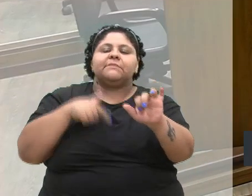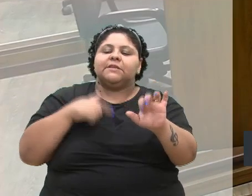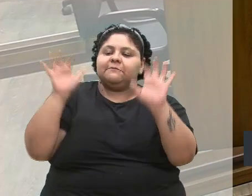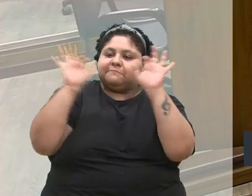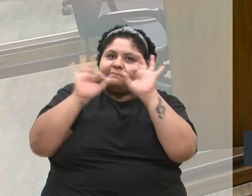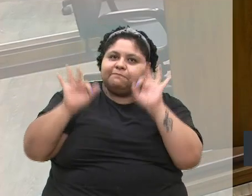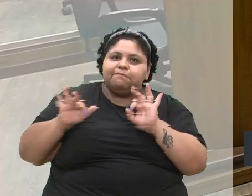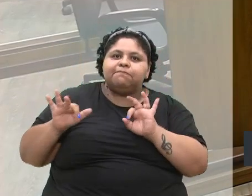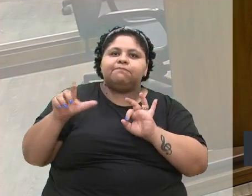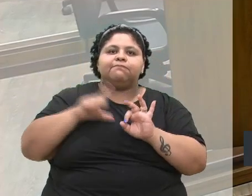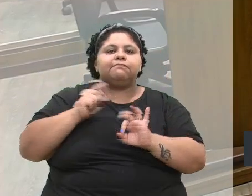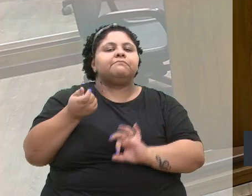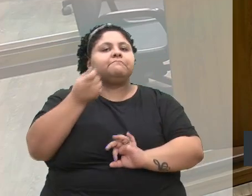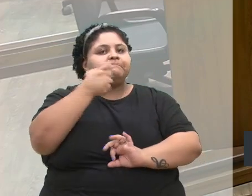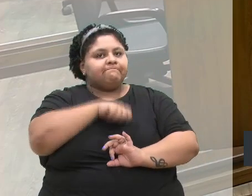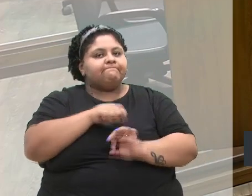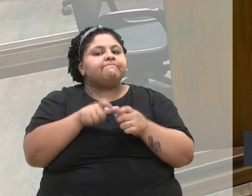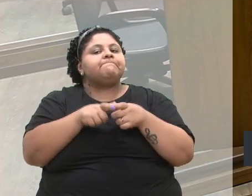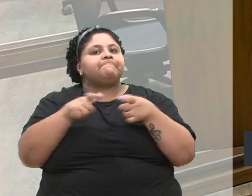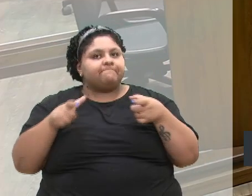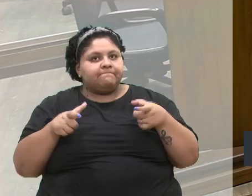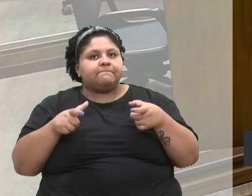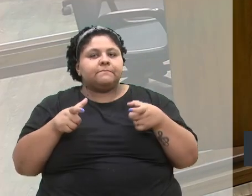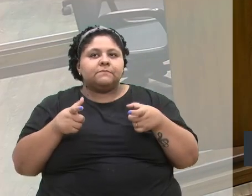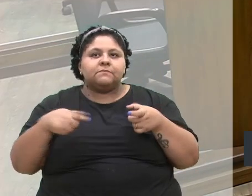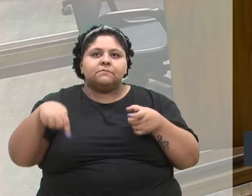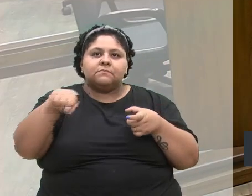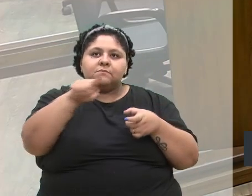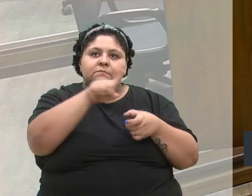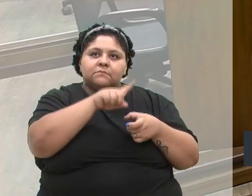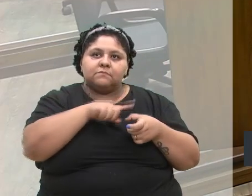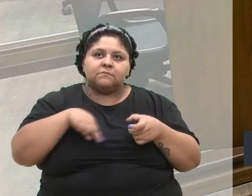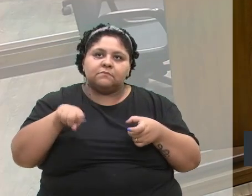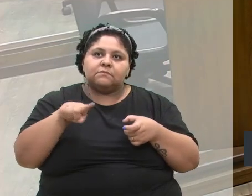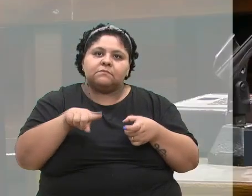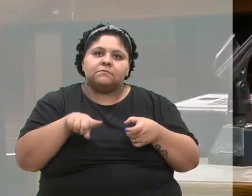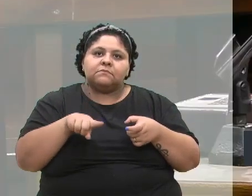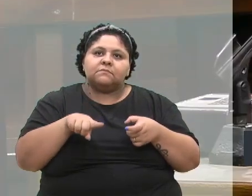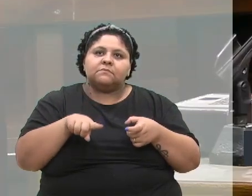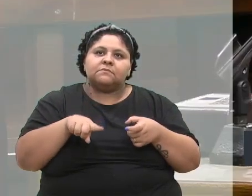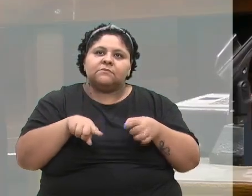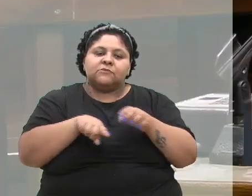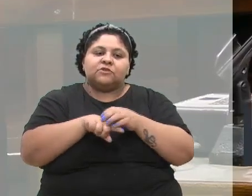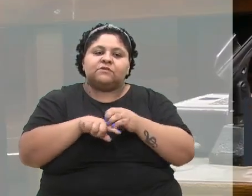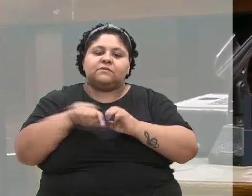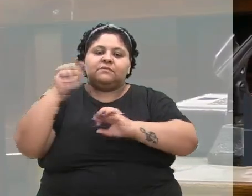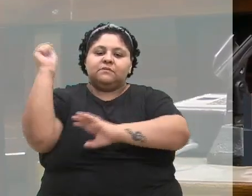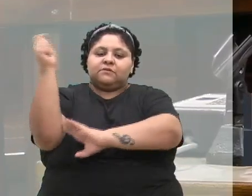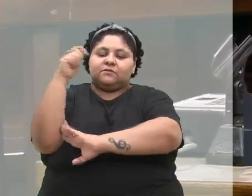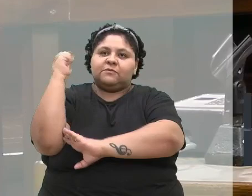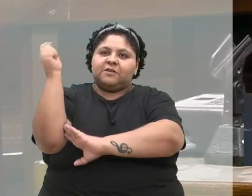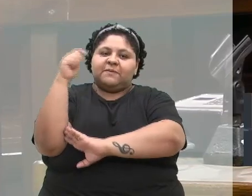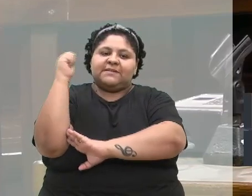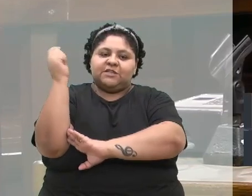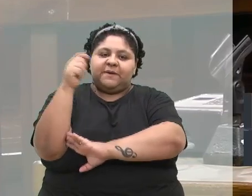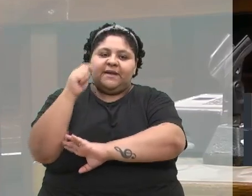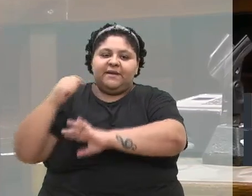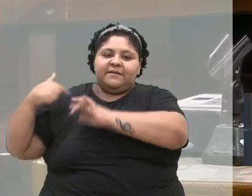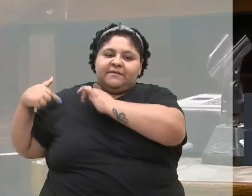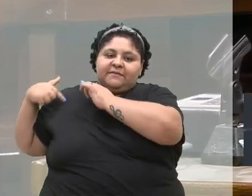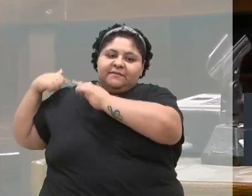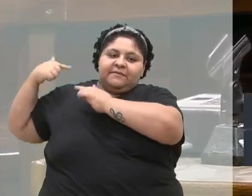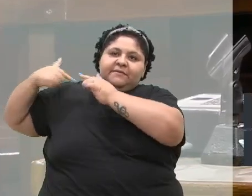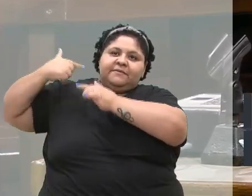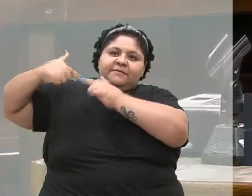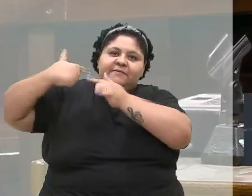contente, porque tem uma necessidade grande dos nossos tradicionalistas, nossos gaúchos, aquele que preserva a tradição em Caxias do Sul, que tem